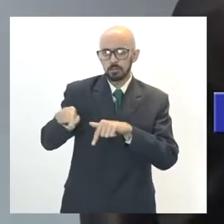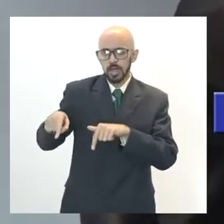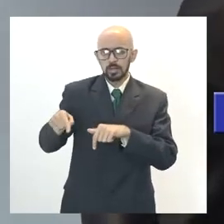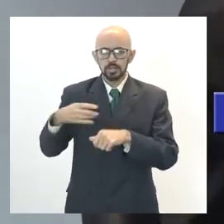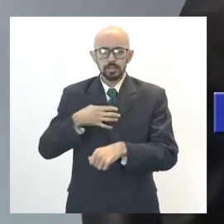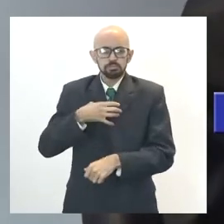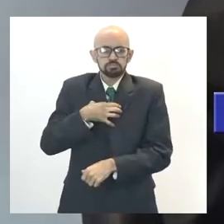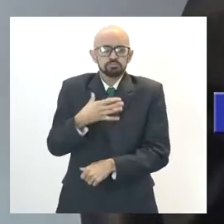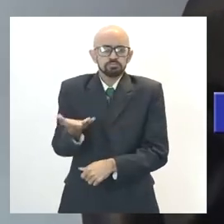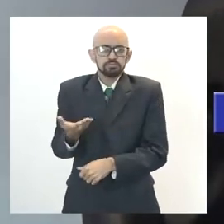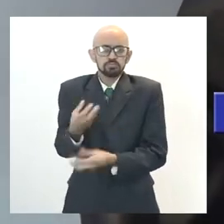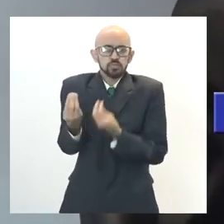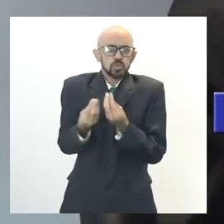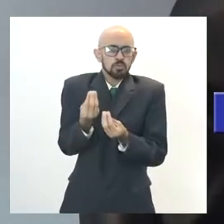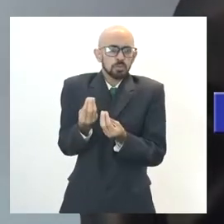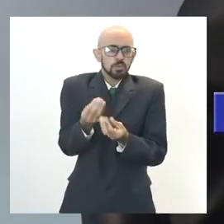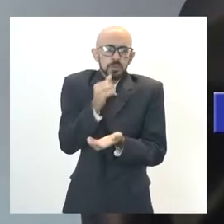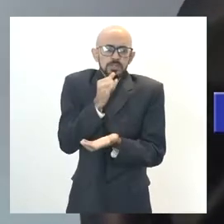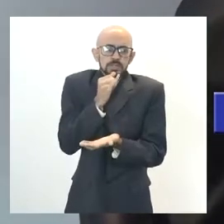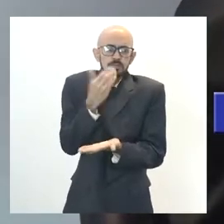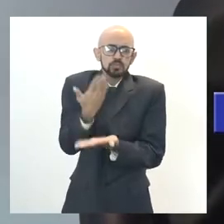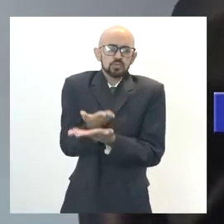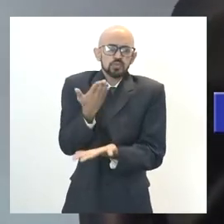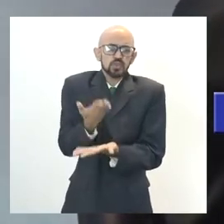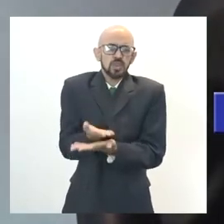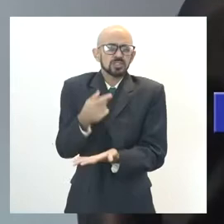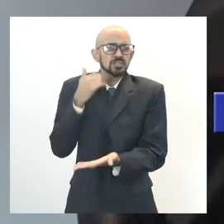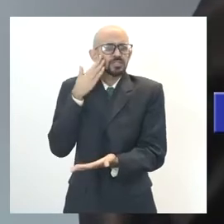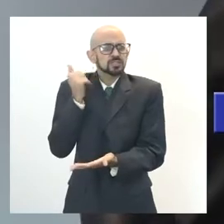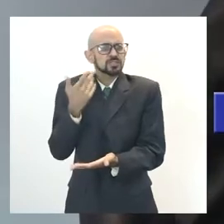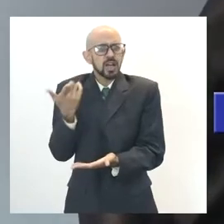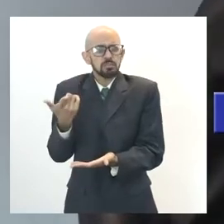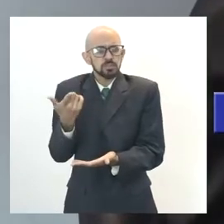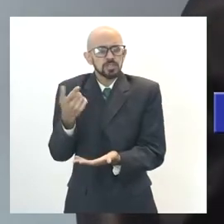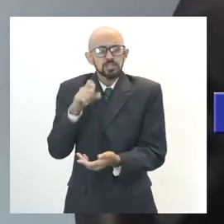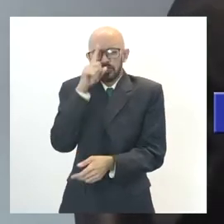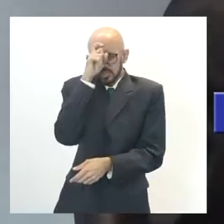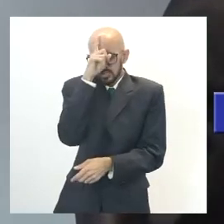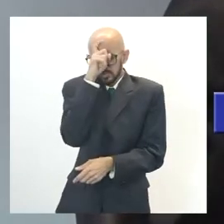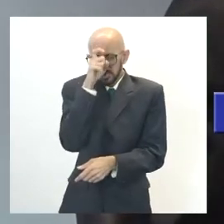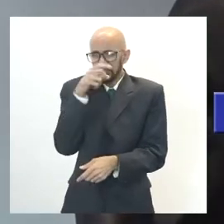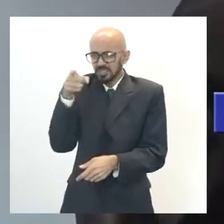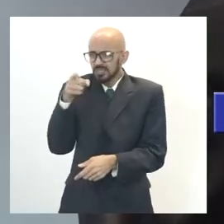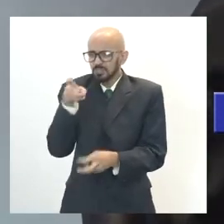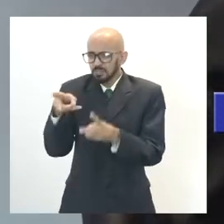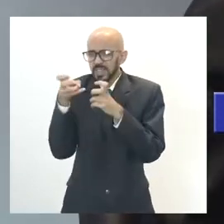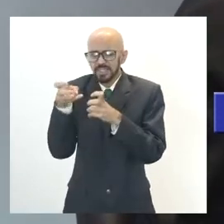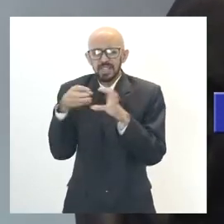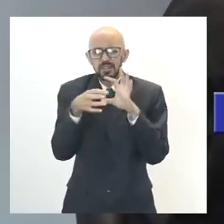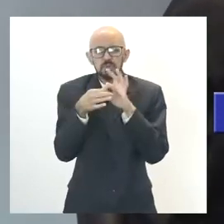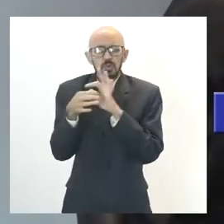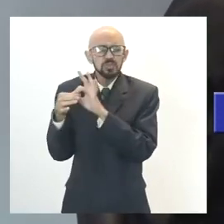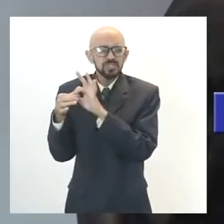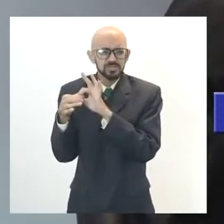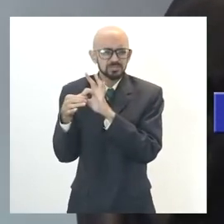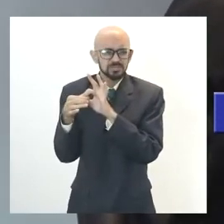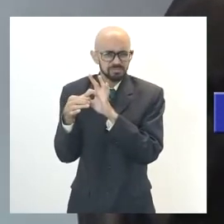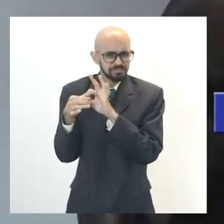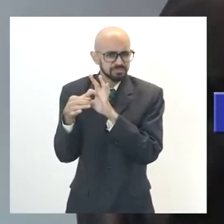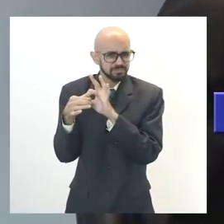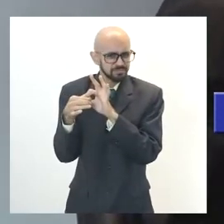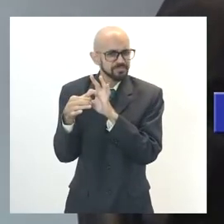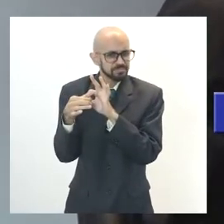o vídeo da escola ver a situação de muitas escolas mais hospitais ver a situação de muitos hospitais